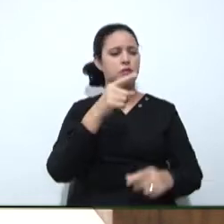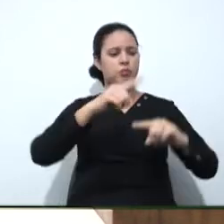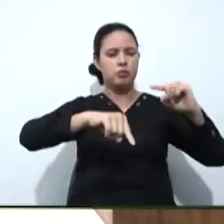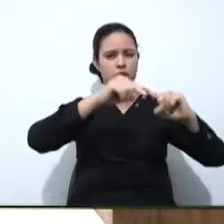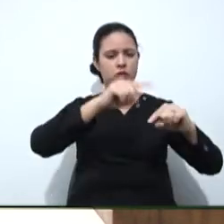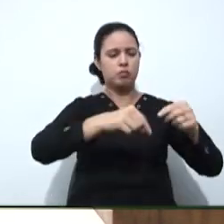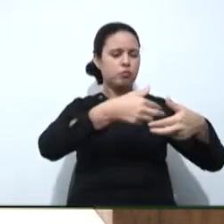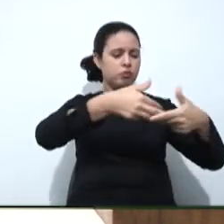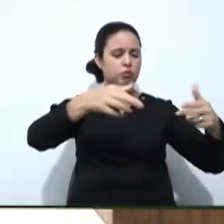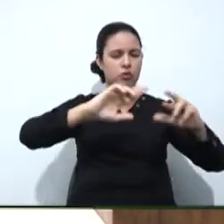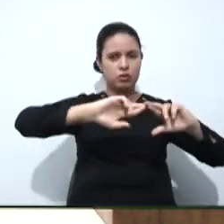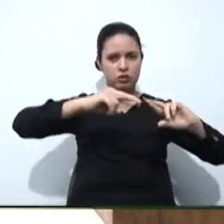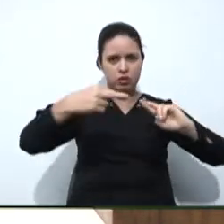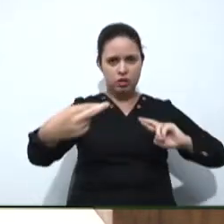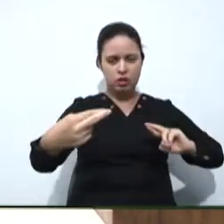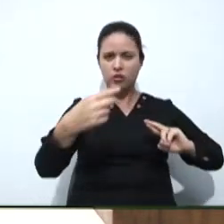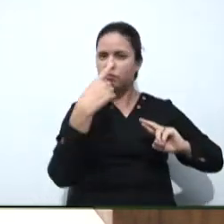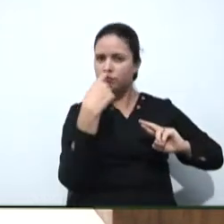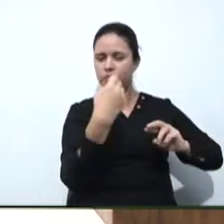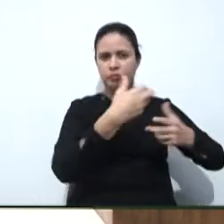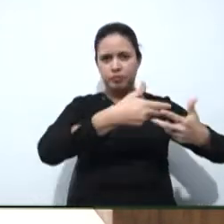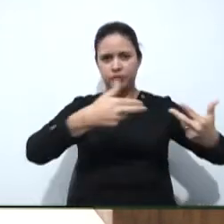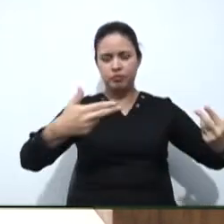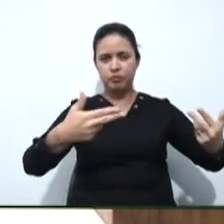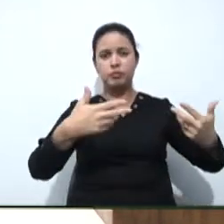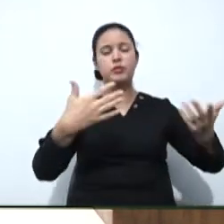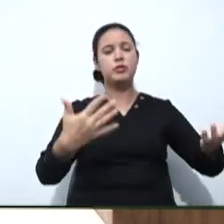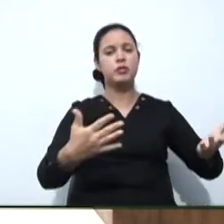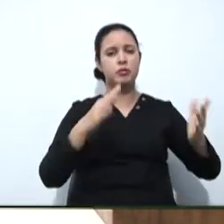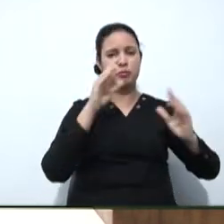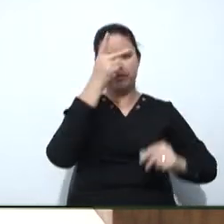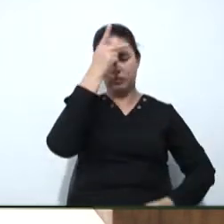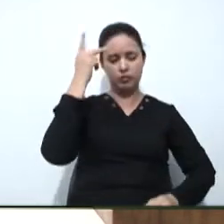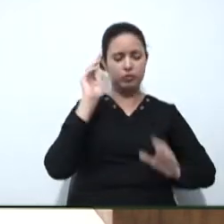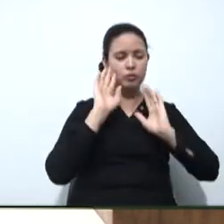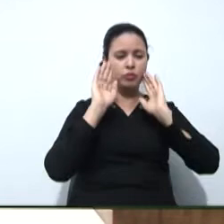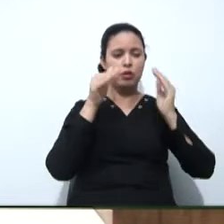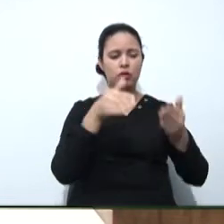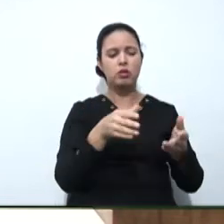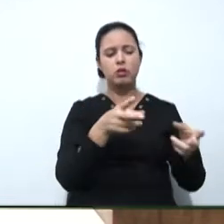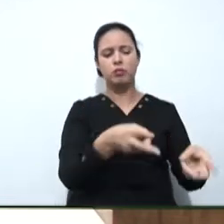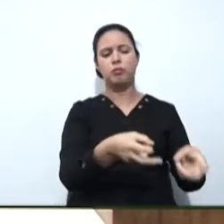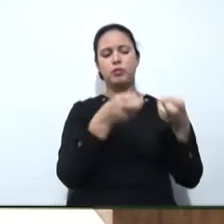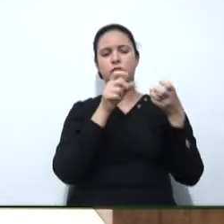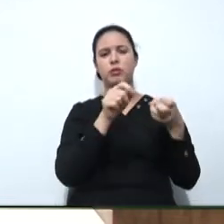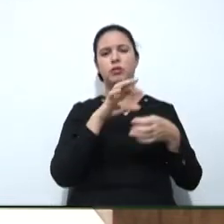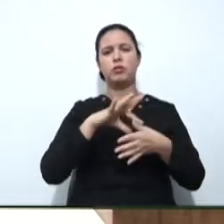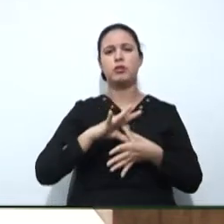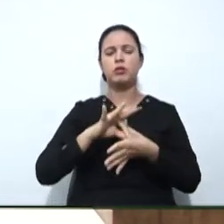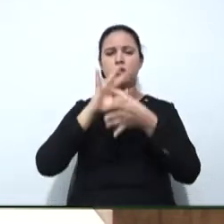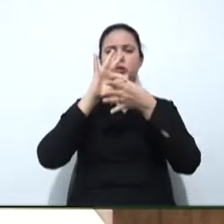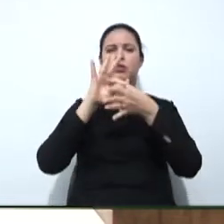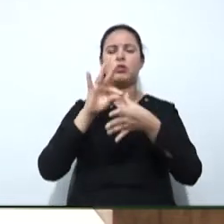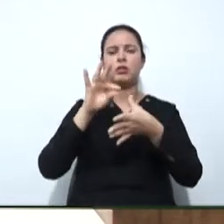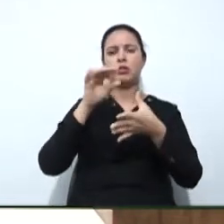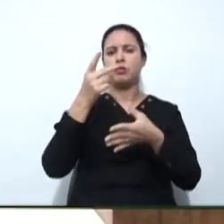recicláveis, né? Então, ao conversar com essas pessoas, a gente percebe que as suas lideranças, né, os seus cooperados,